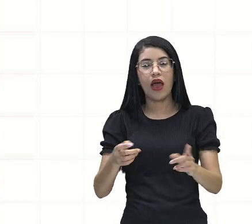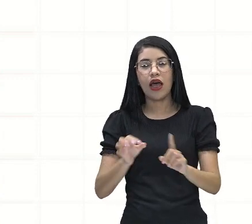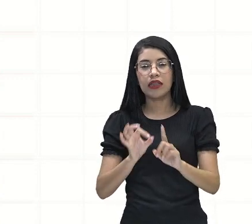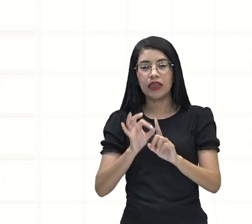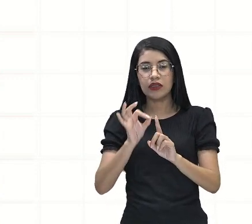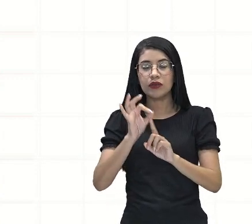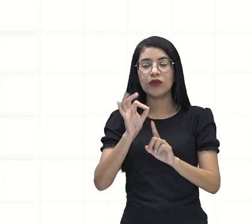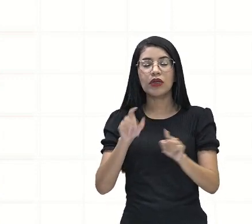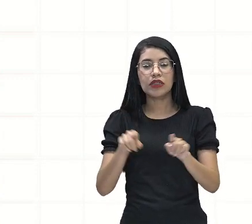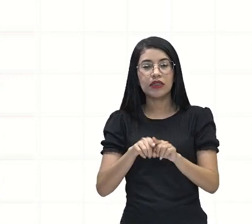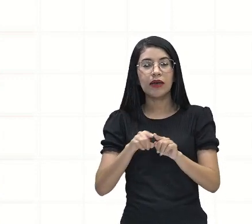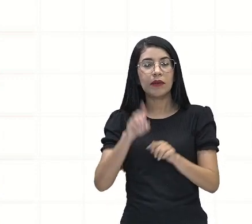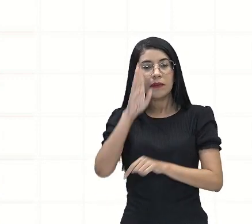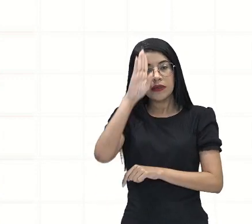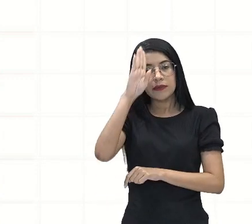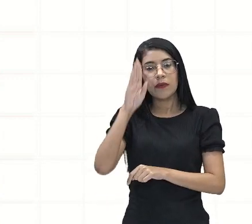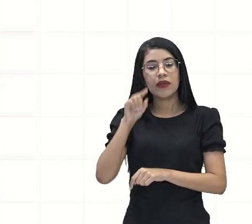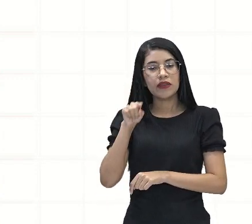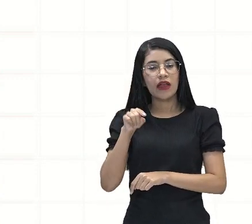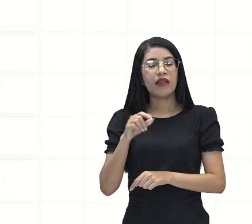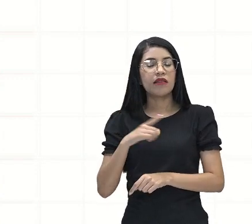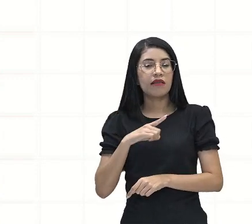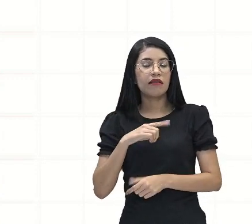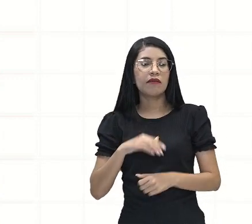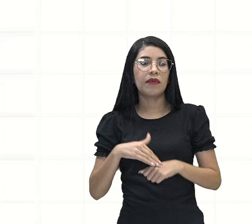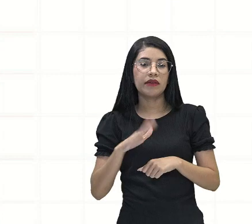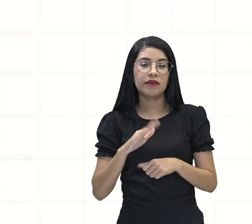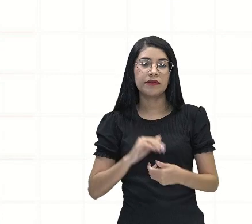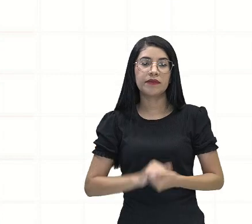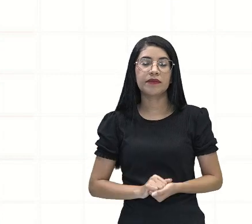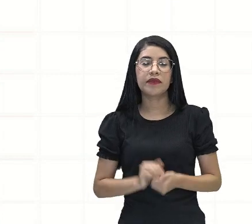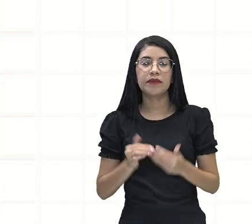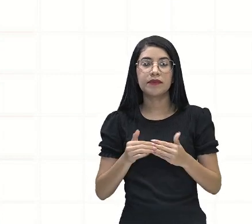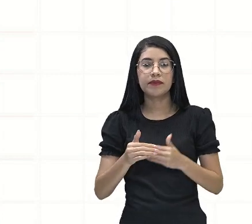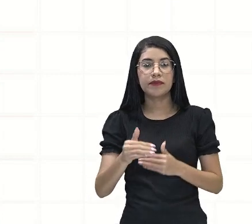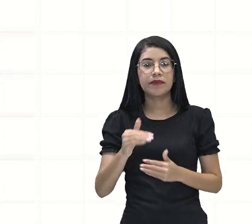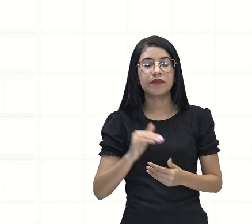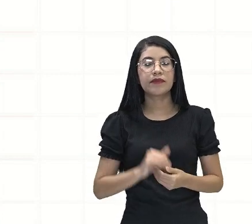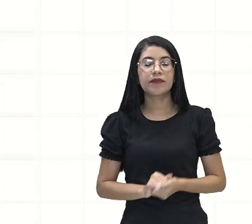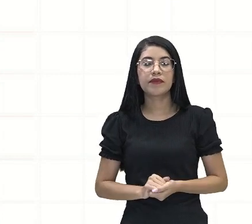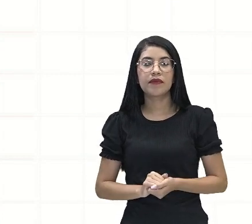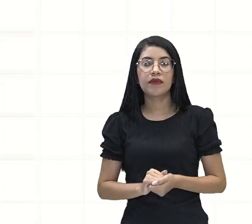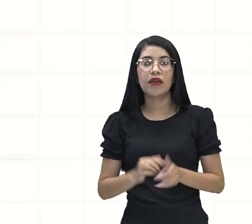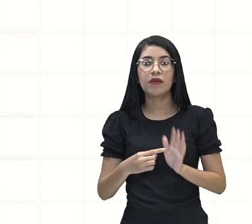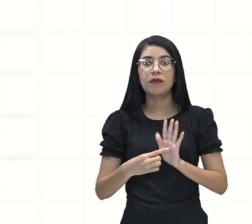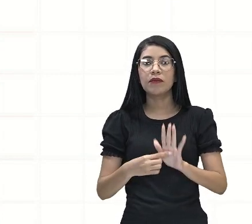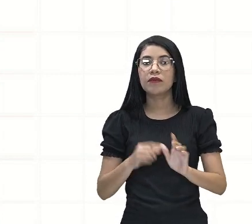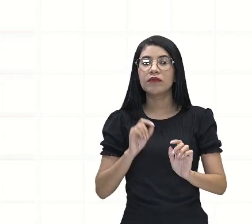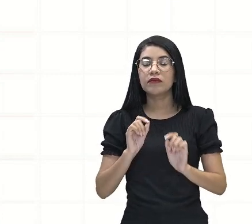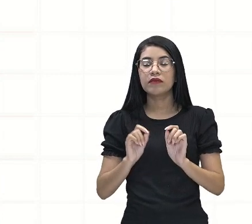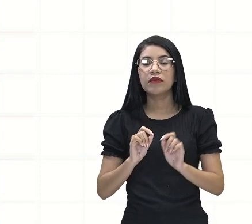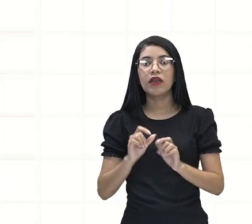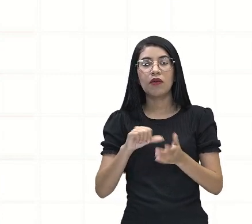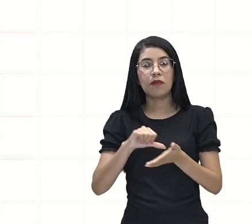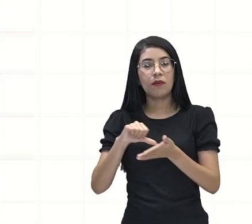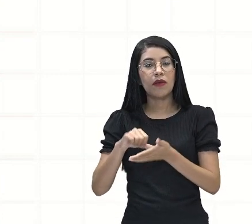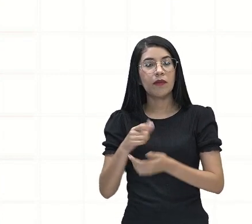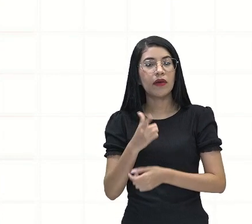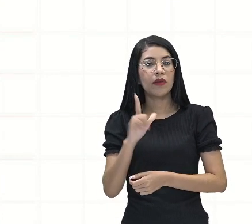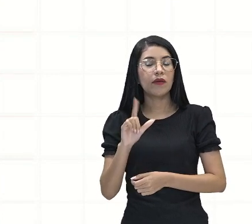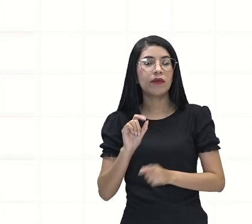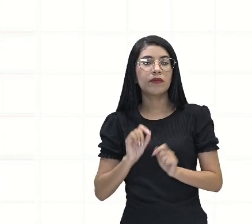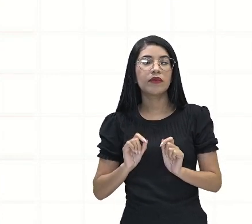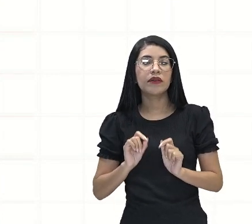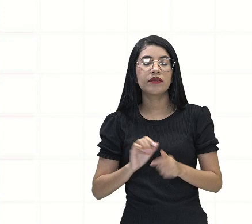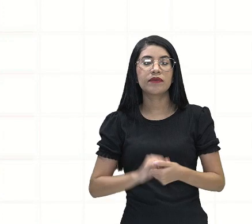soja principalmente Ok então a gente segue aí mostrando o próximo mapa que é o